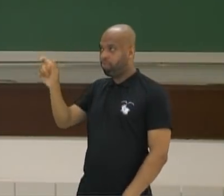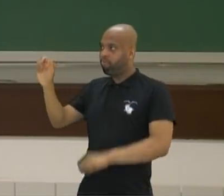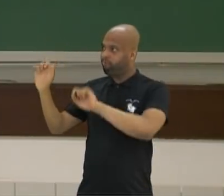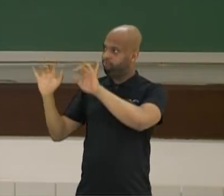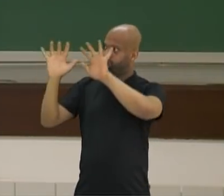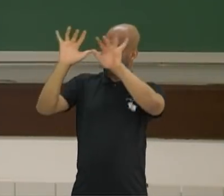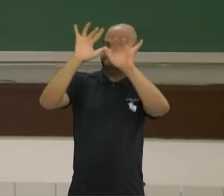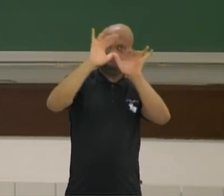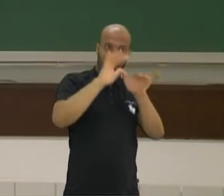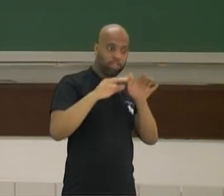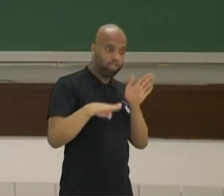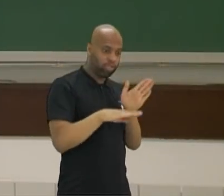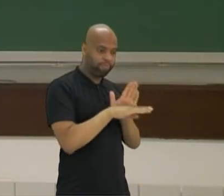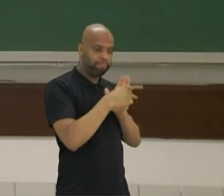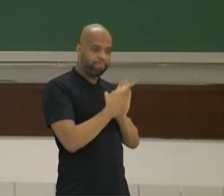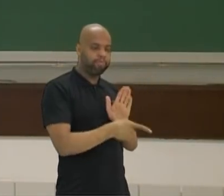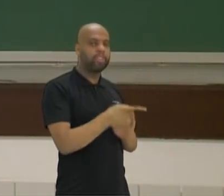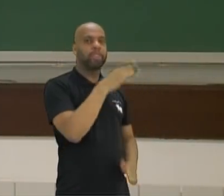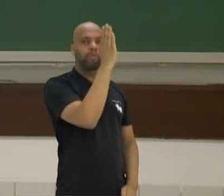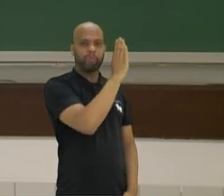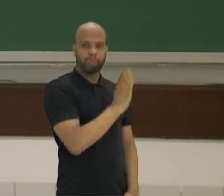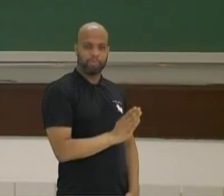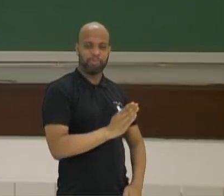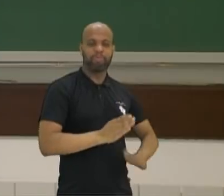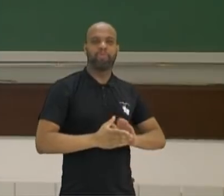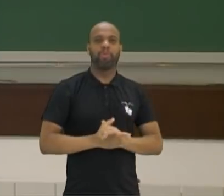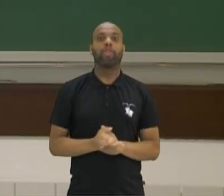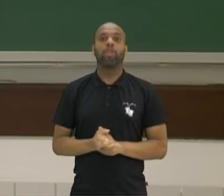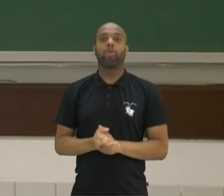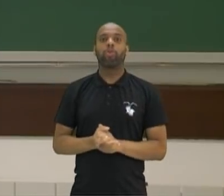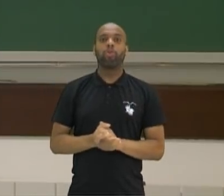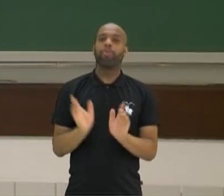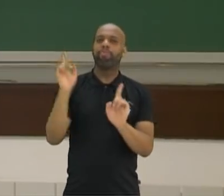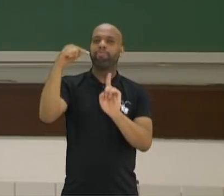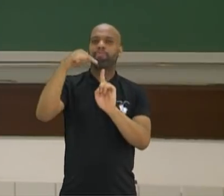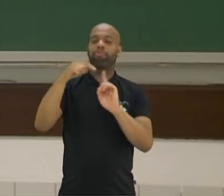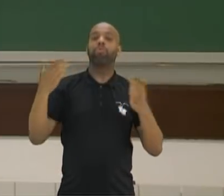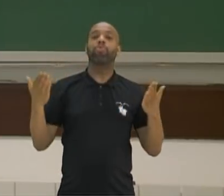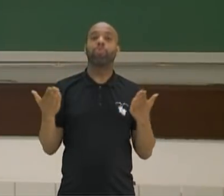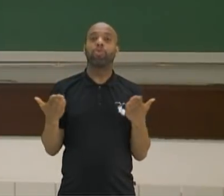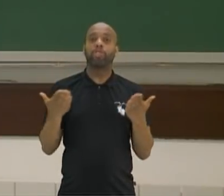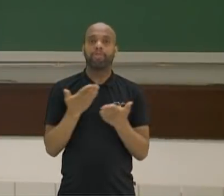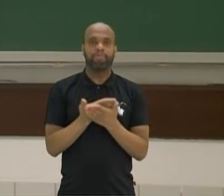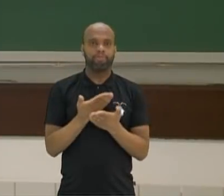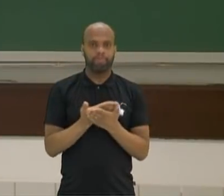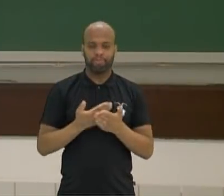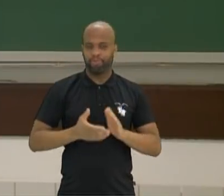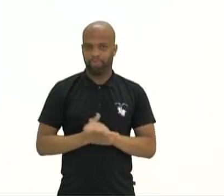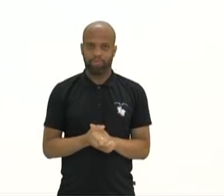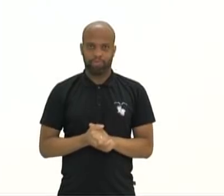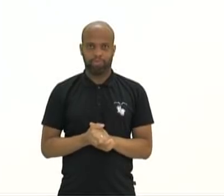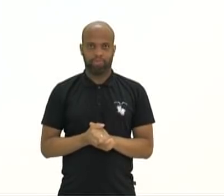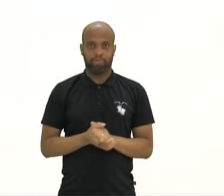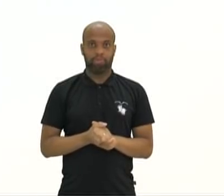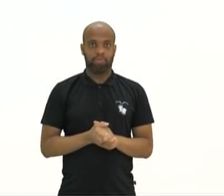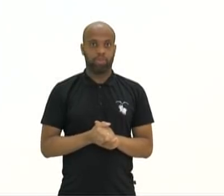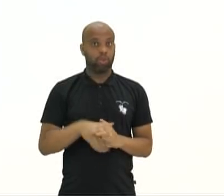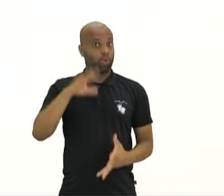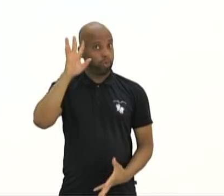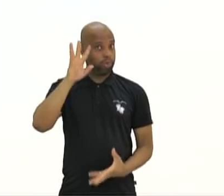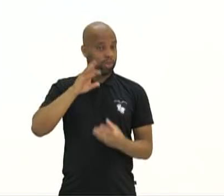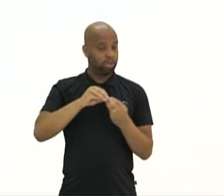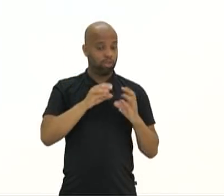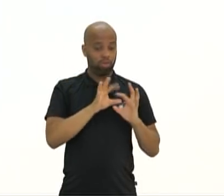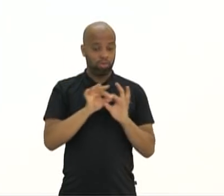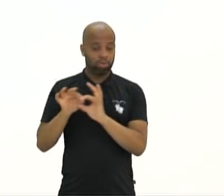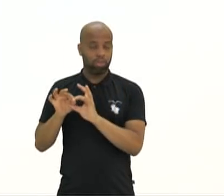território brasileiro. Então, qual que é o objetivo da aula de hoje? É contextualizar,